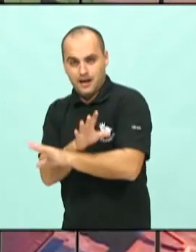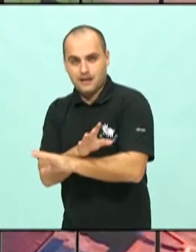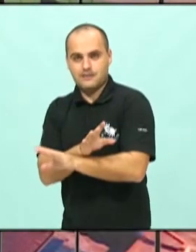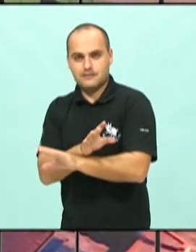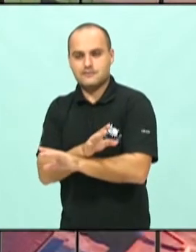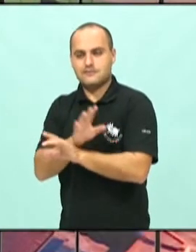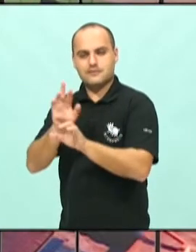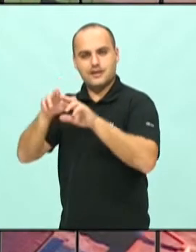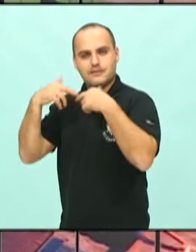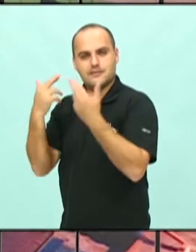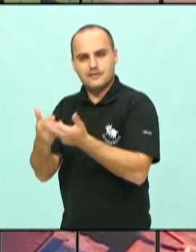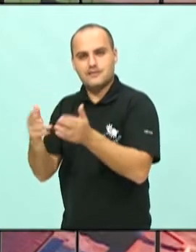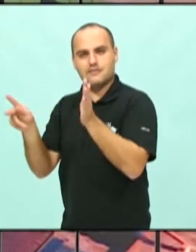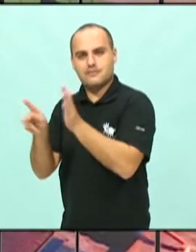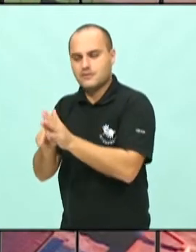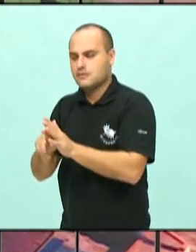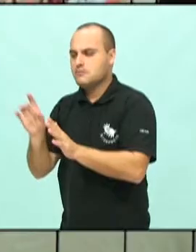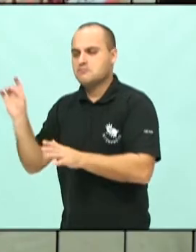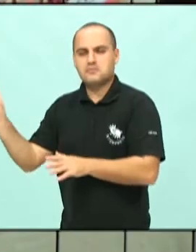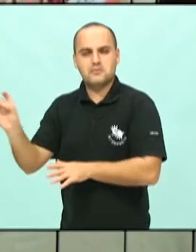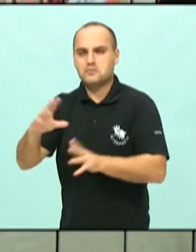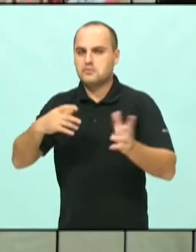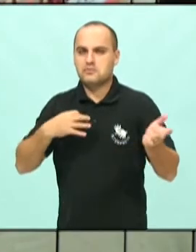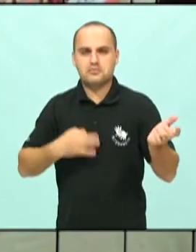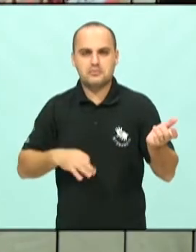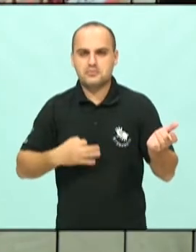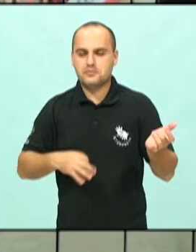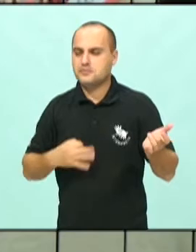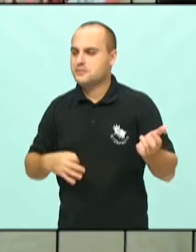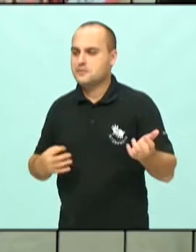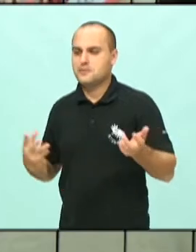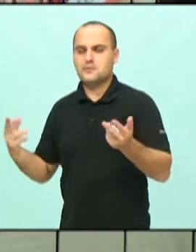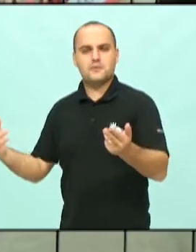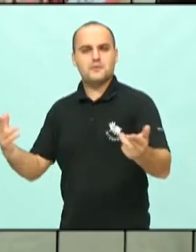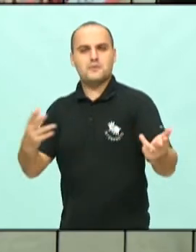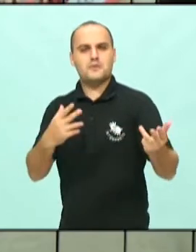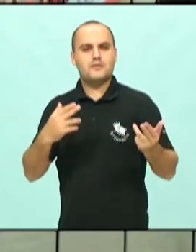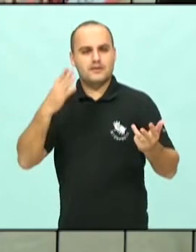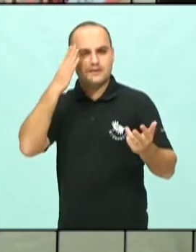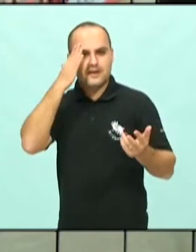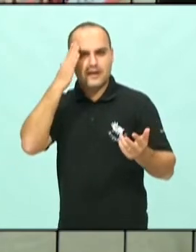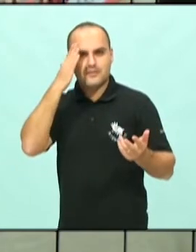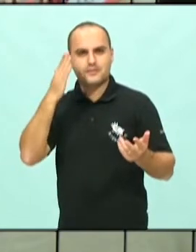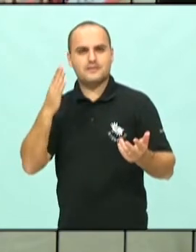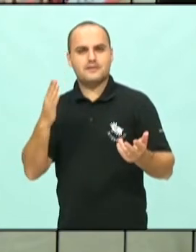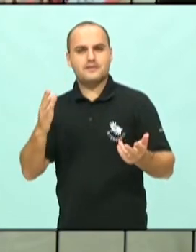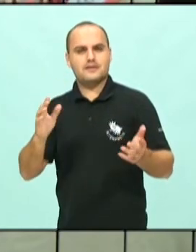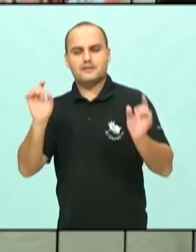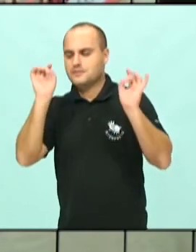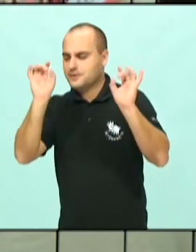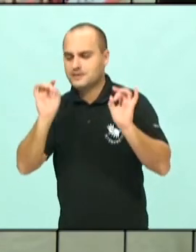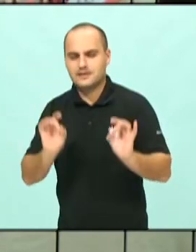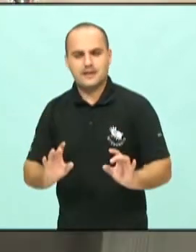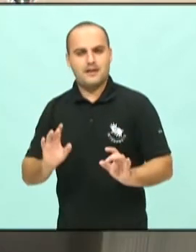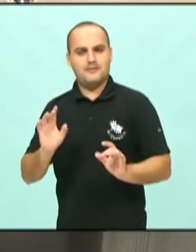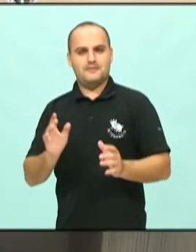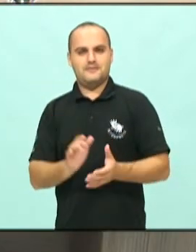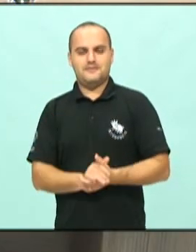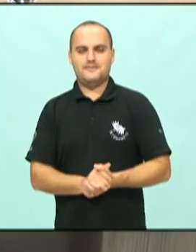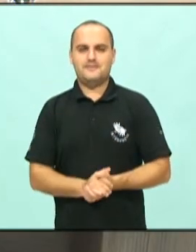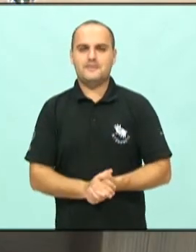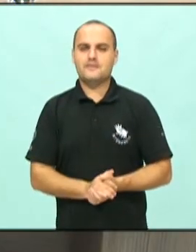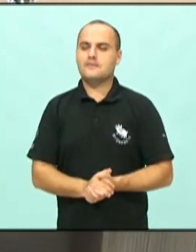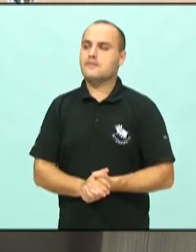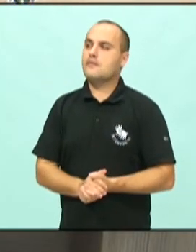nas confraternizações e tal, todo mundo toca com todo mundo, realmente o clima e o intercâmbio que acontece é fantástico. E